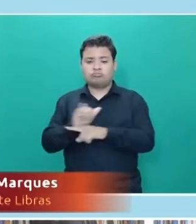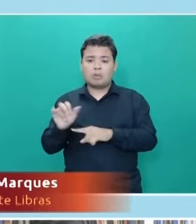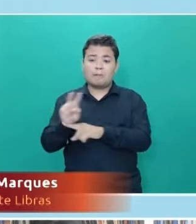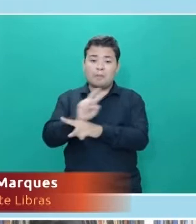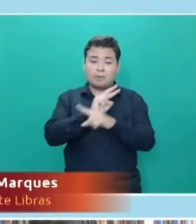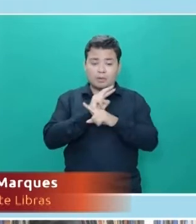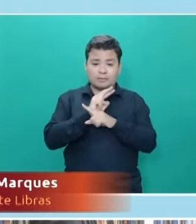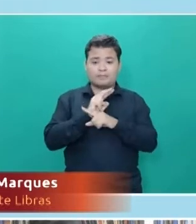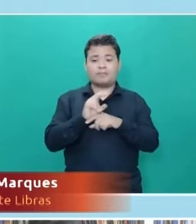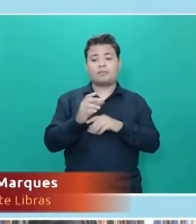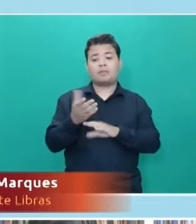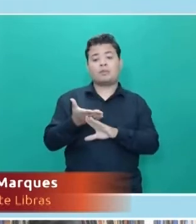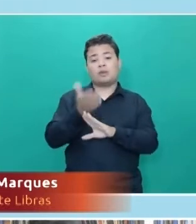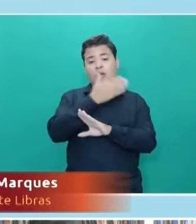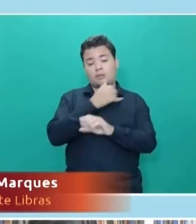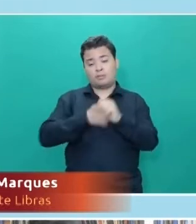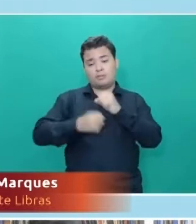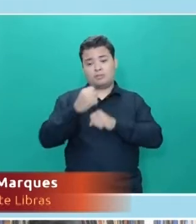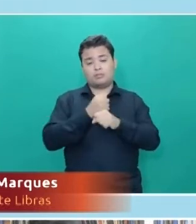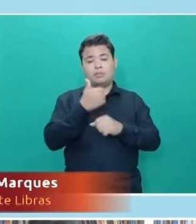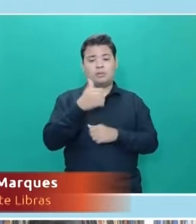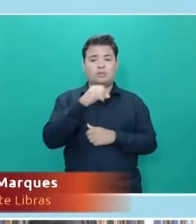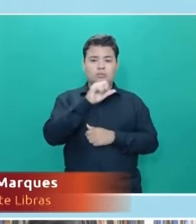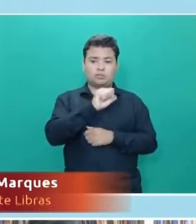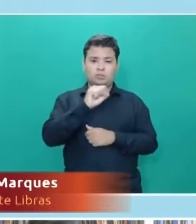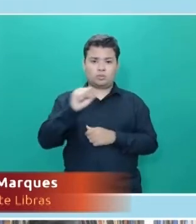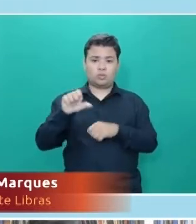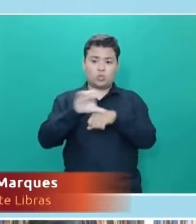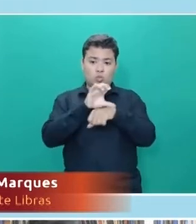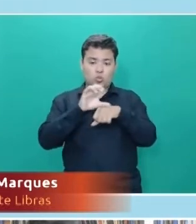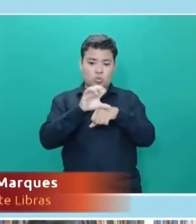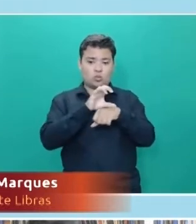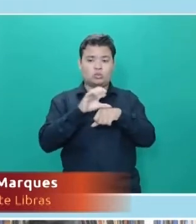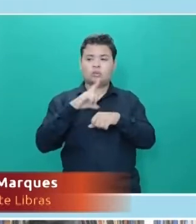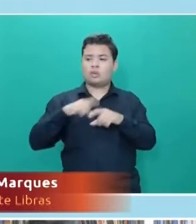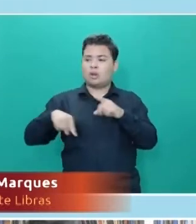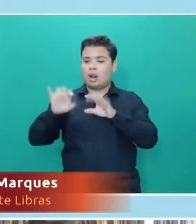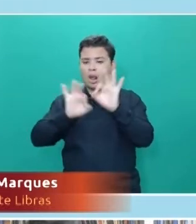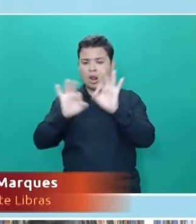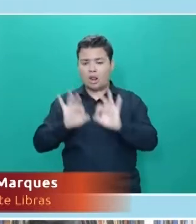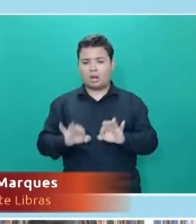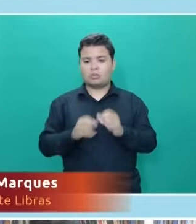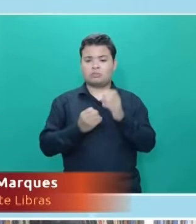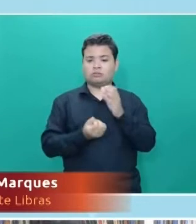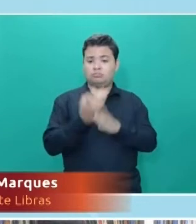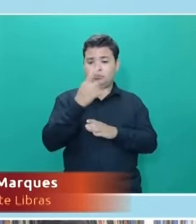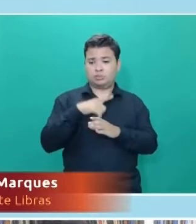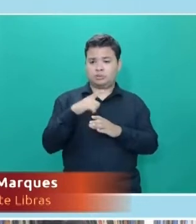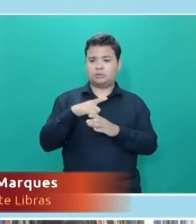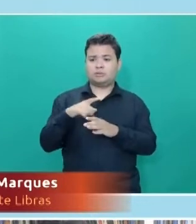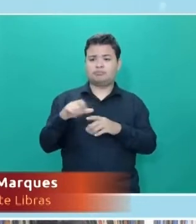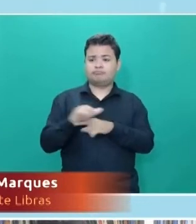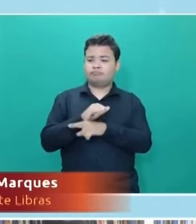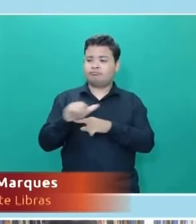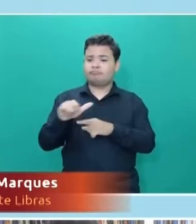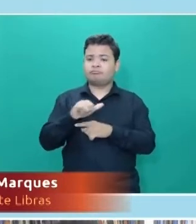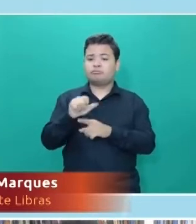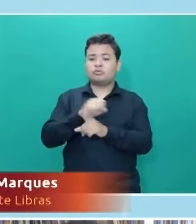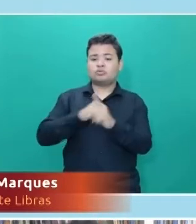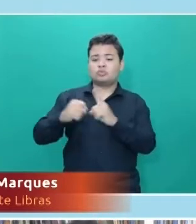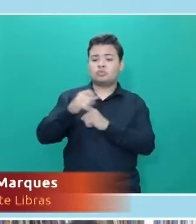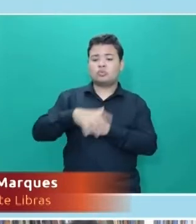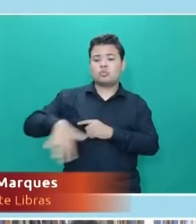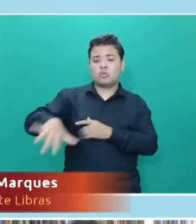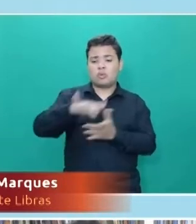de 1988, os constituintes então decidiram criar uma rede de seguridade social, que é mais ampla, que